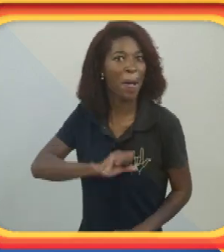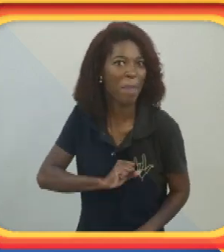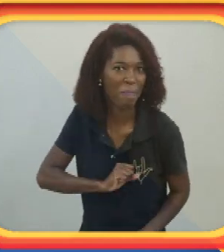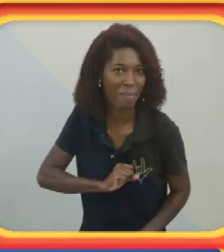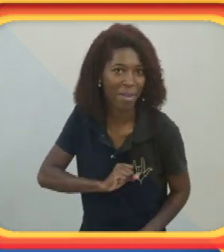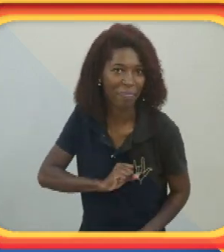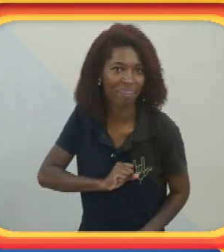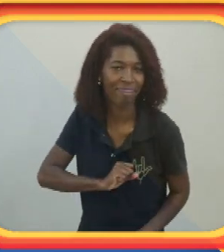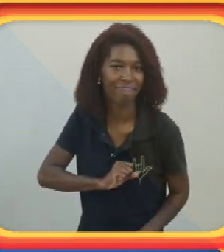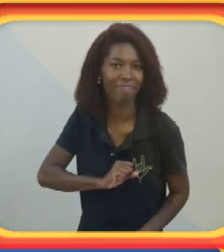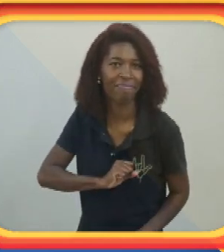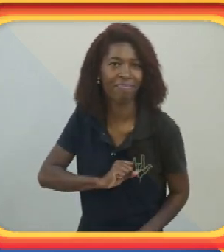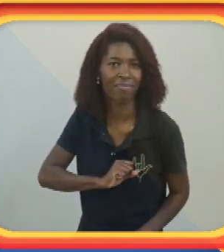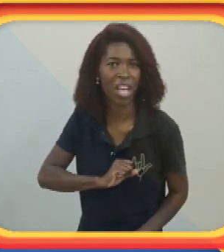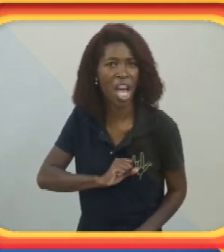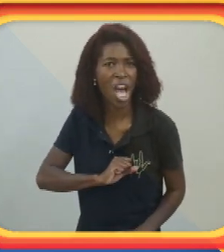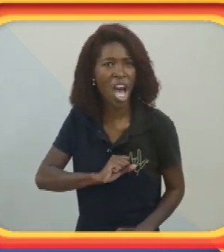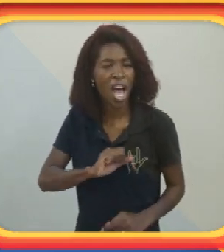vieta